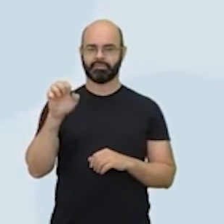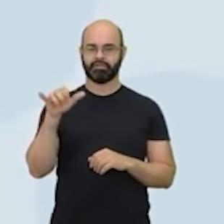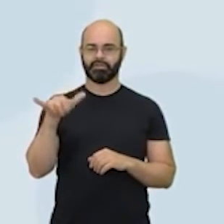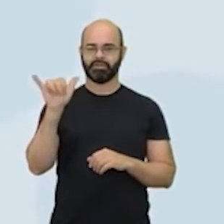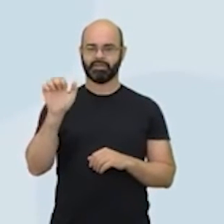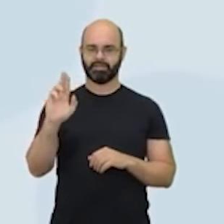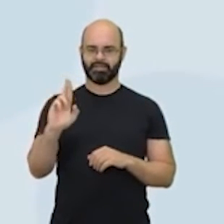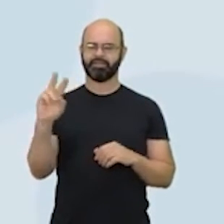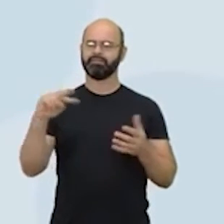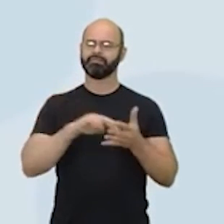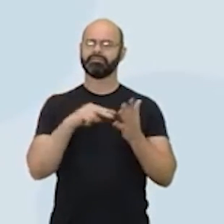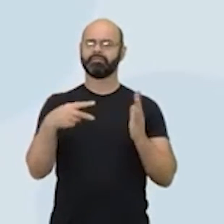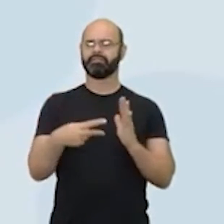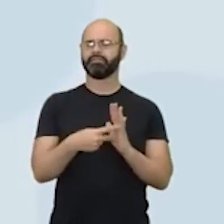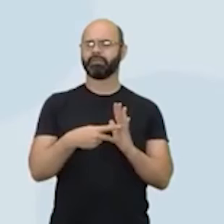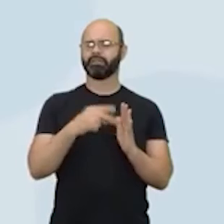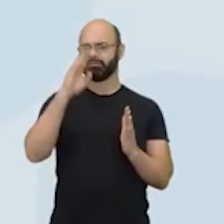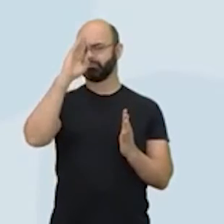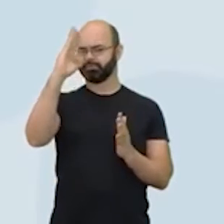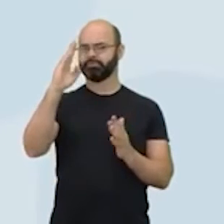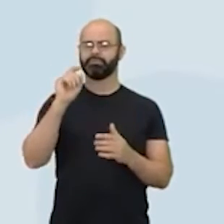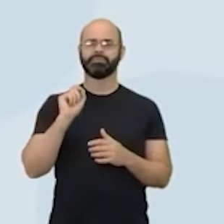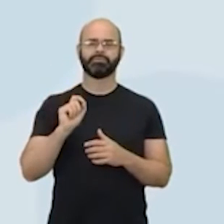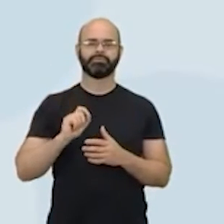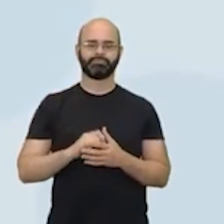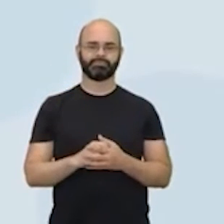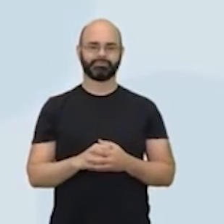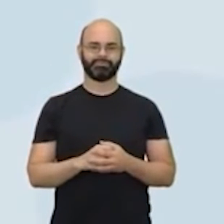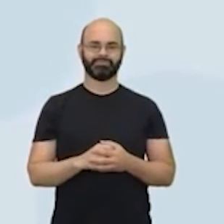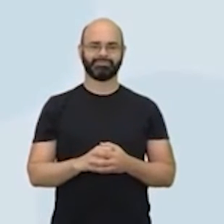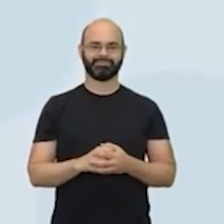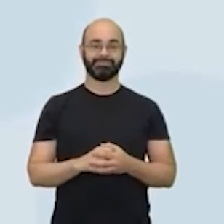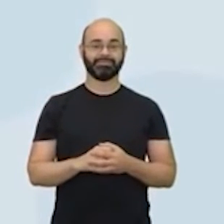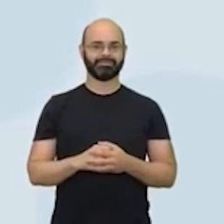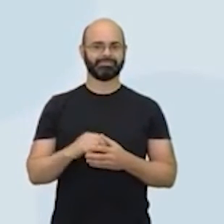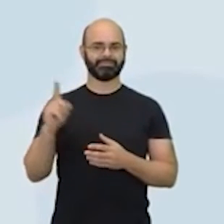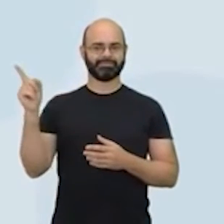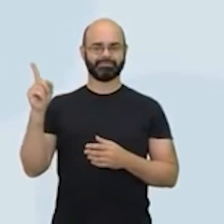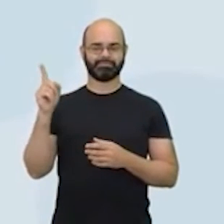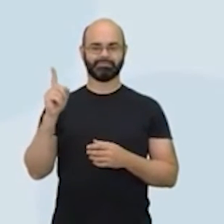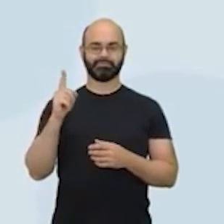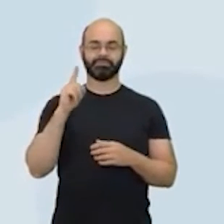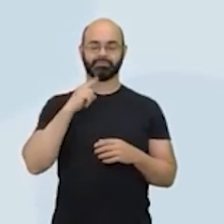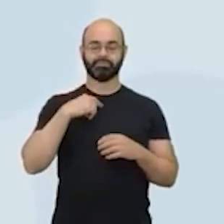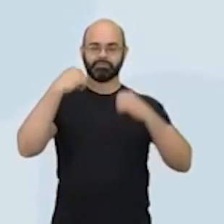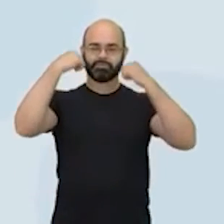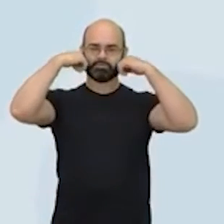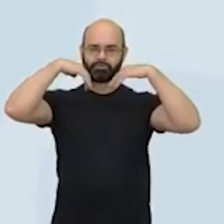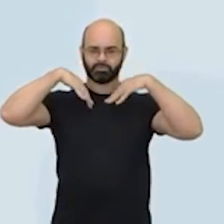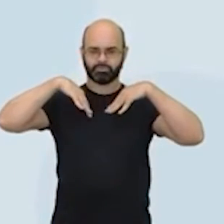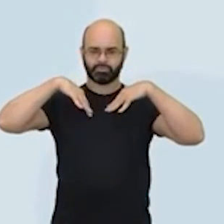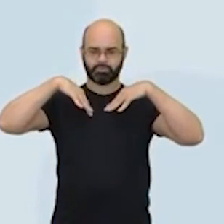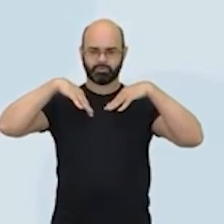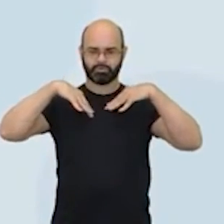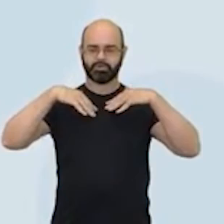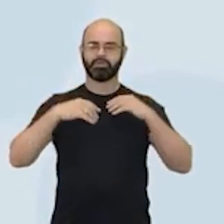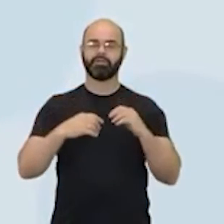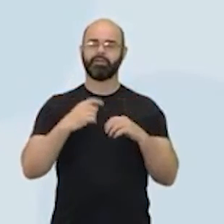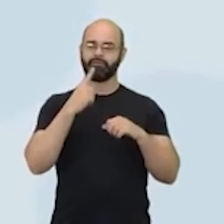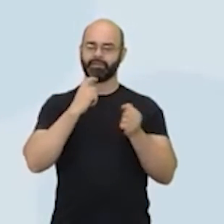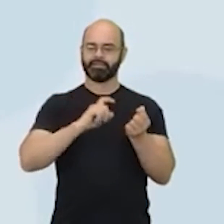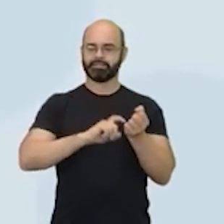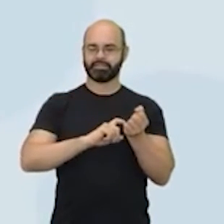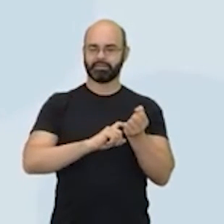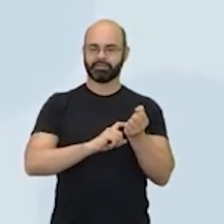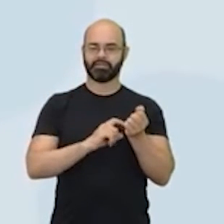vou ler aqui a obra aí, disse, né, de Niemeyer, Bonito, né? Isso, hein? Suor, sangue e pobreza marcaram a história